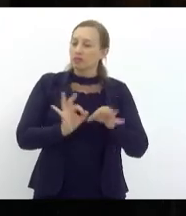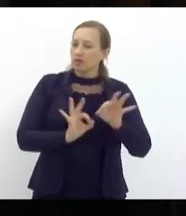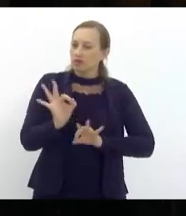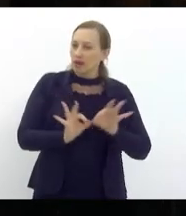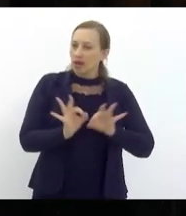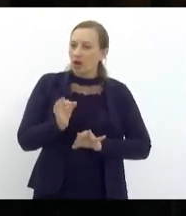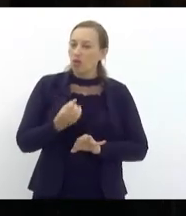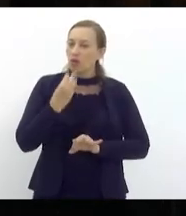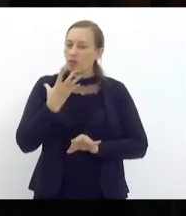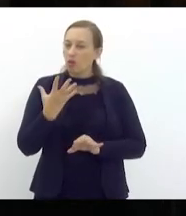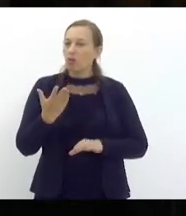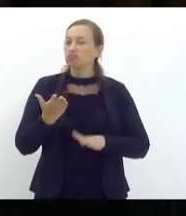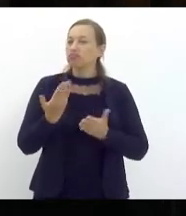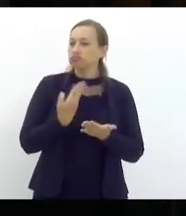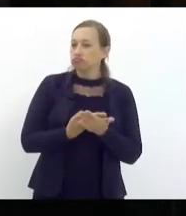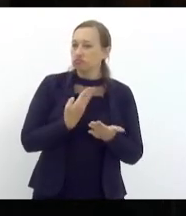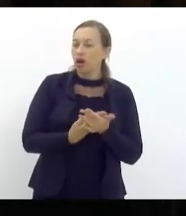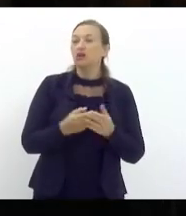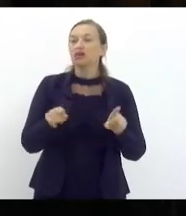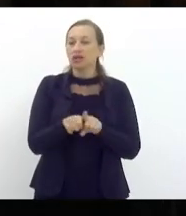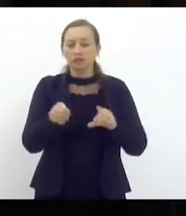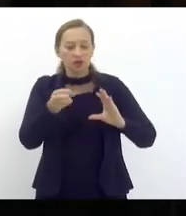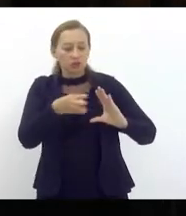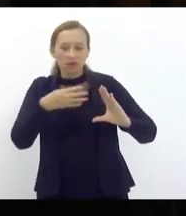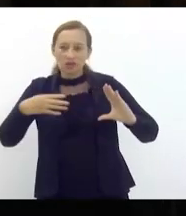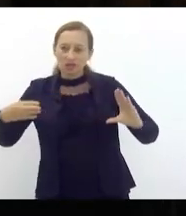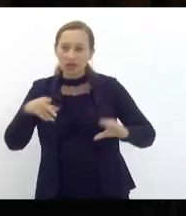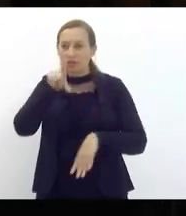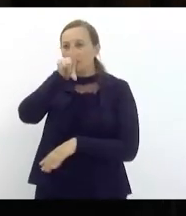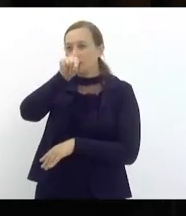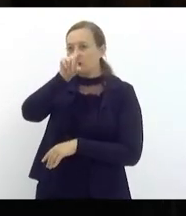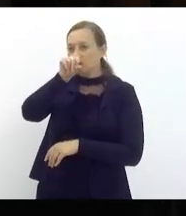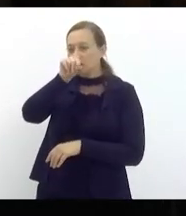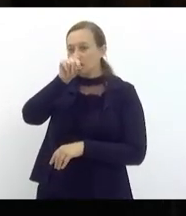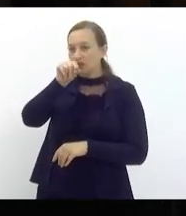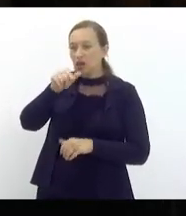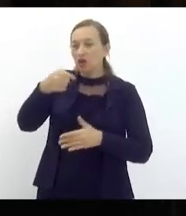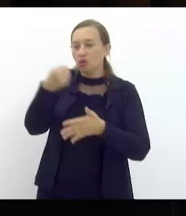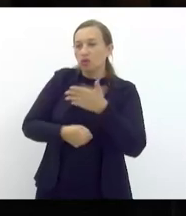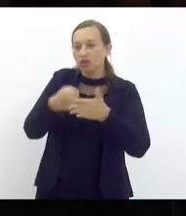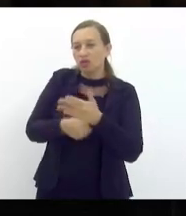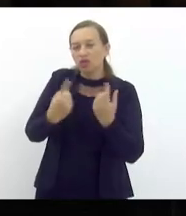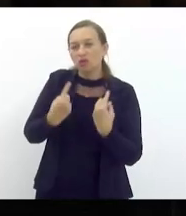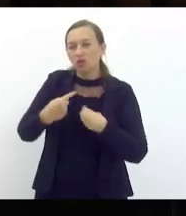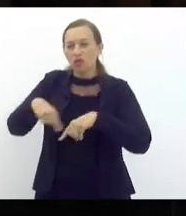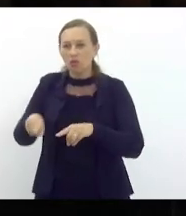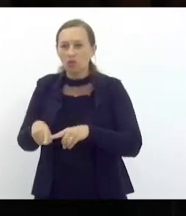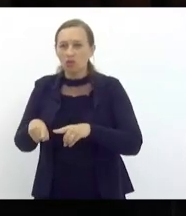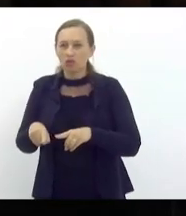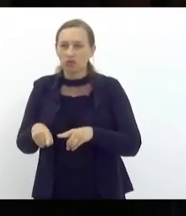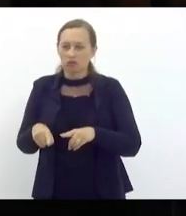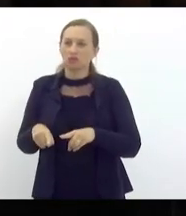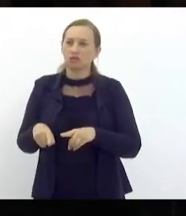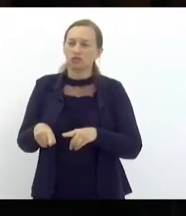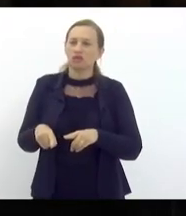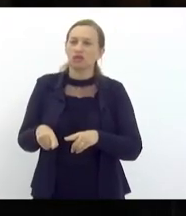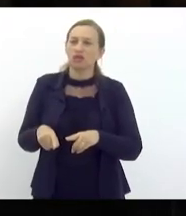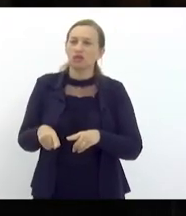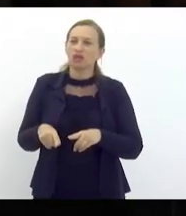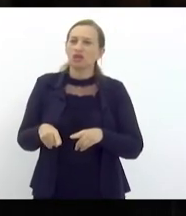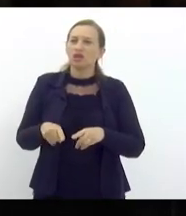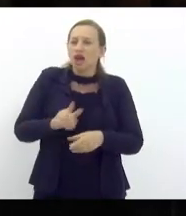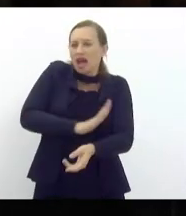tempo o CEP Mesquita tá lá lutando contra as covardias da prefeitura contra casos de racismo dentro da administração pública